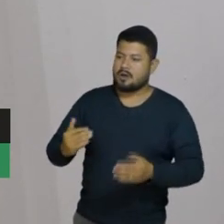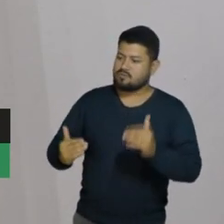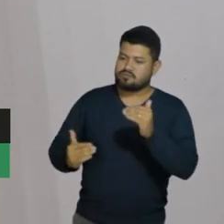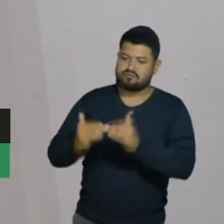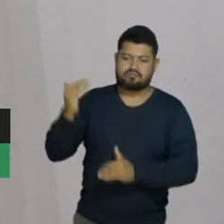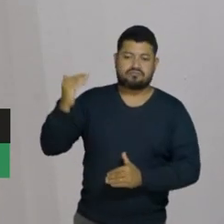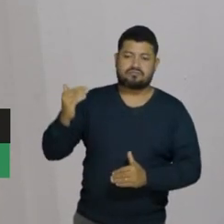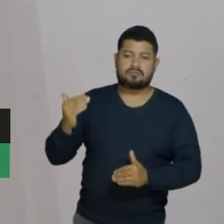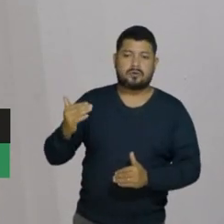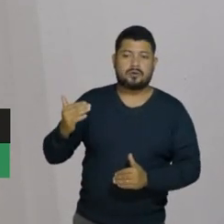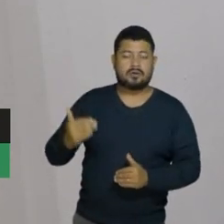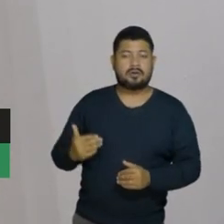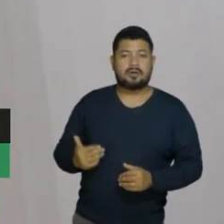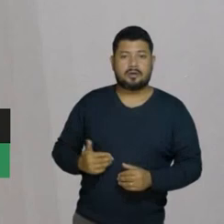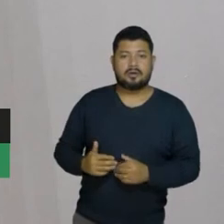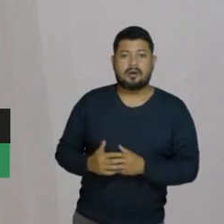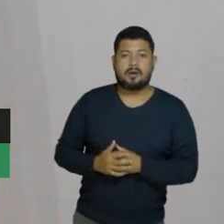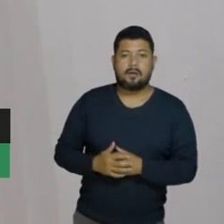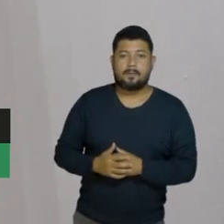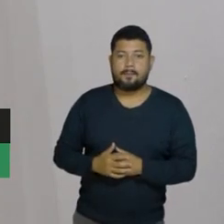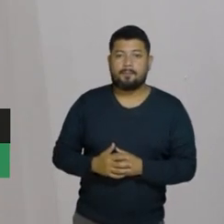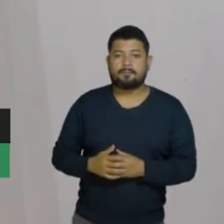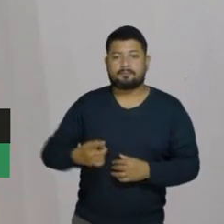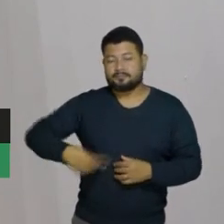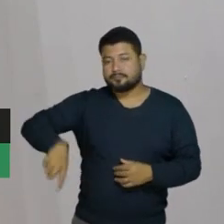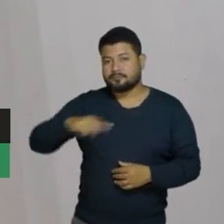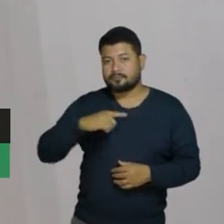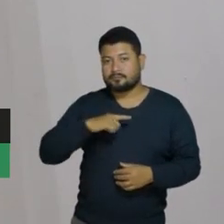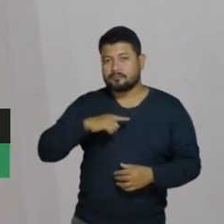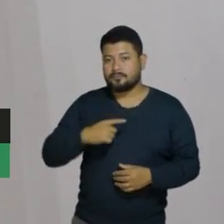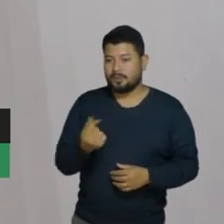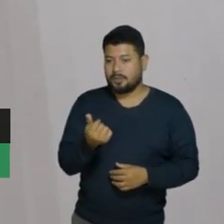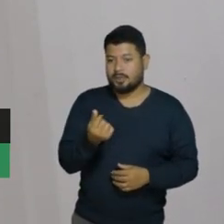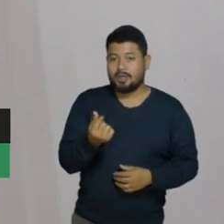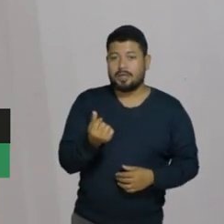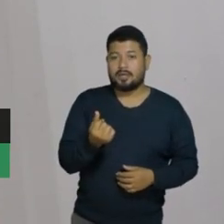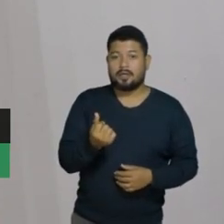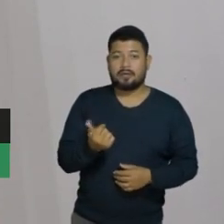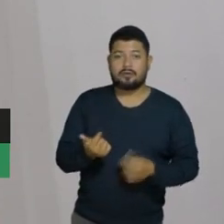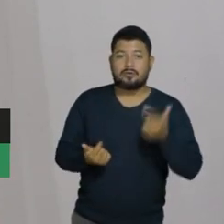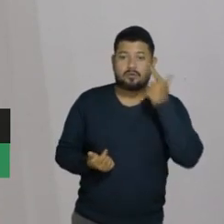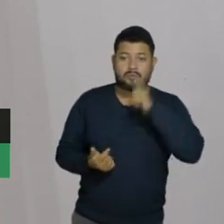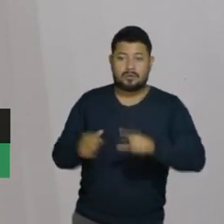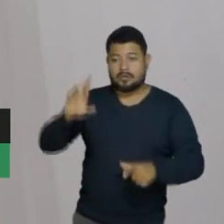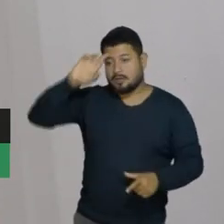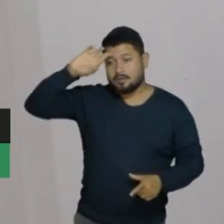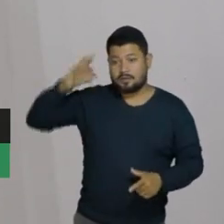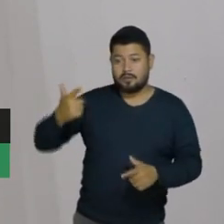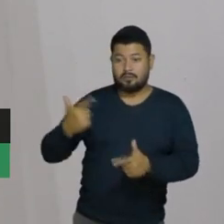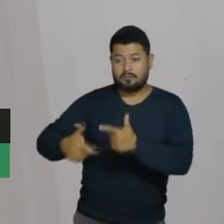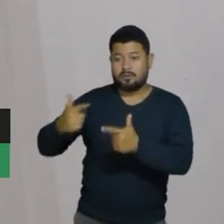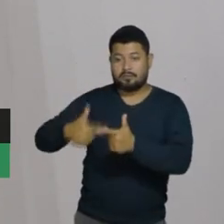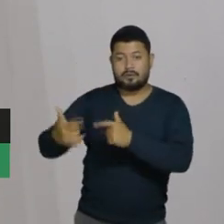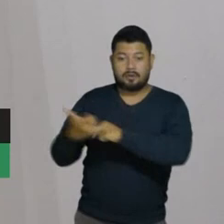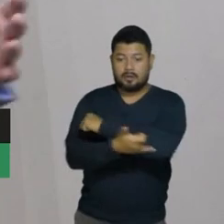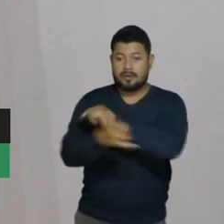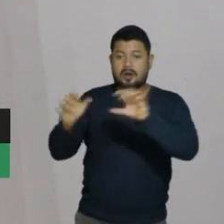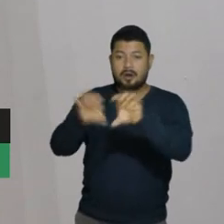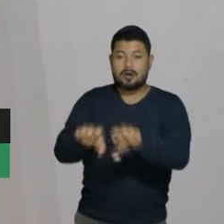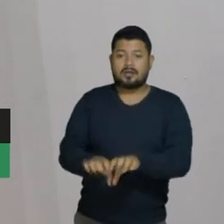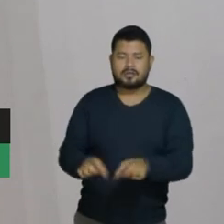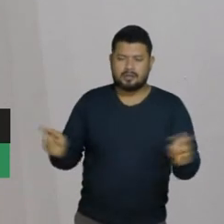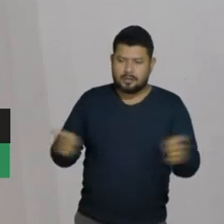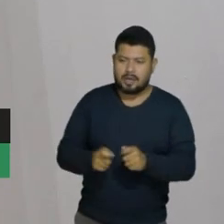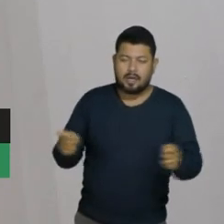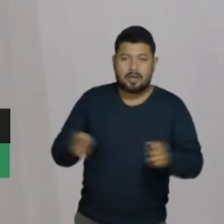conosco. Nós temos o dinheiro para resolver o nosso problema de infraestrutura. Nós não